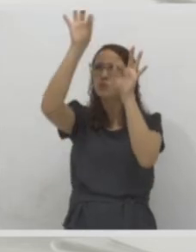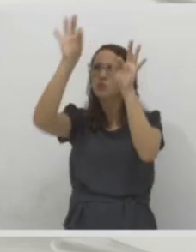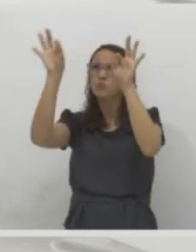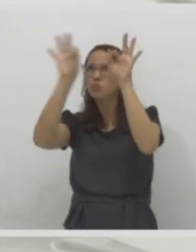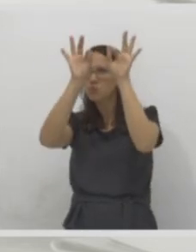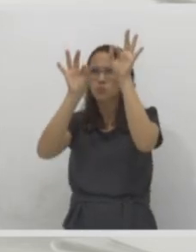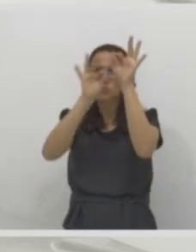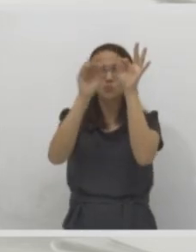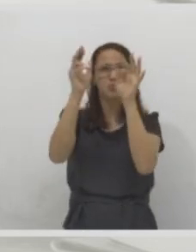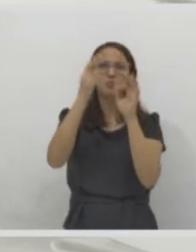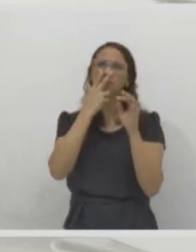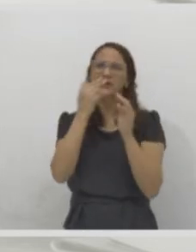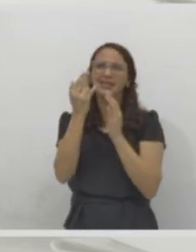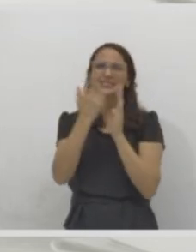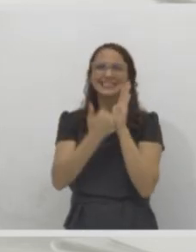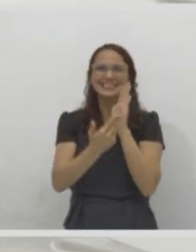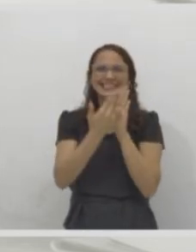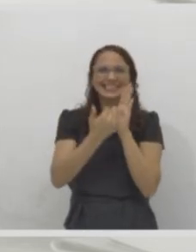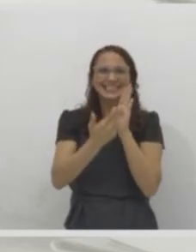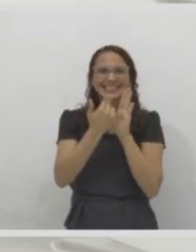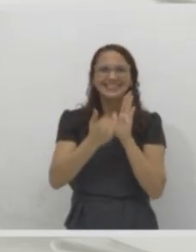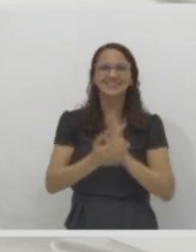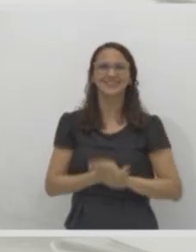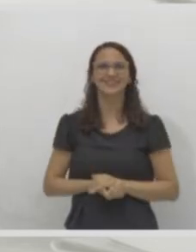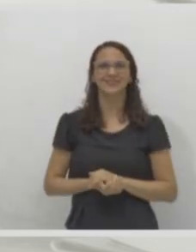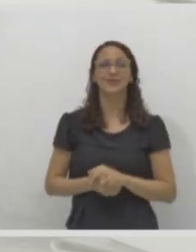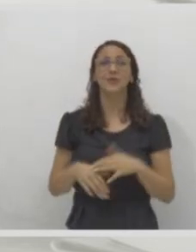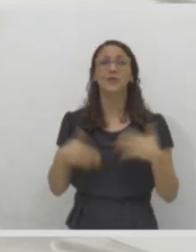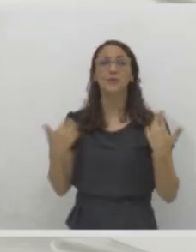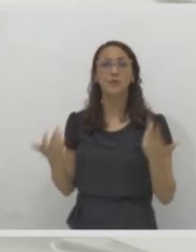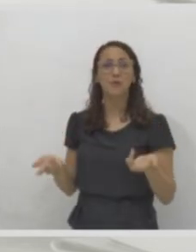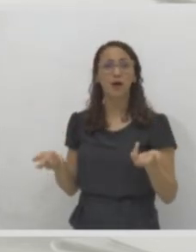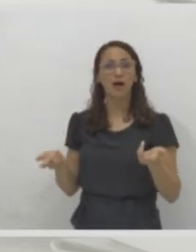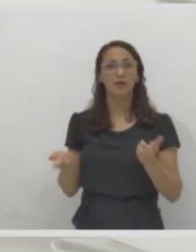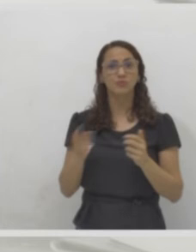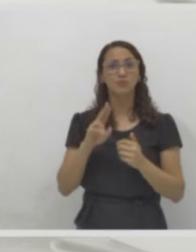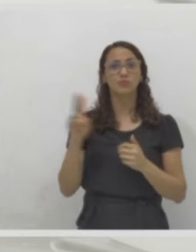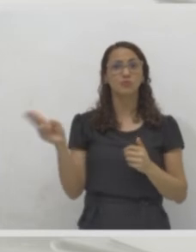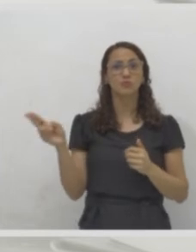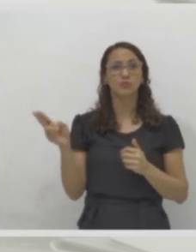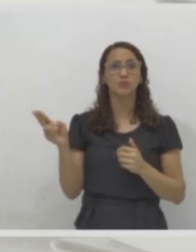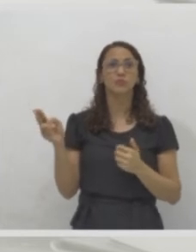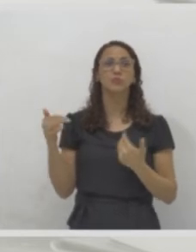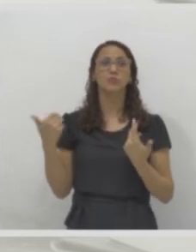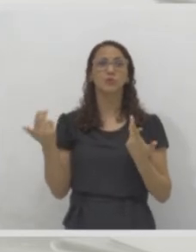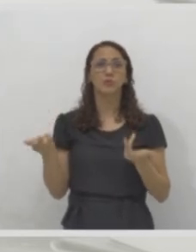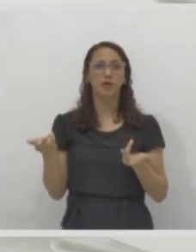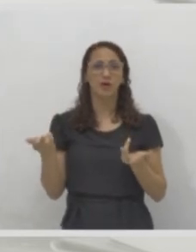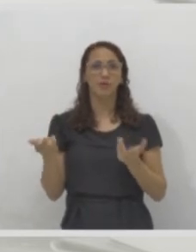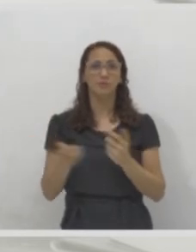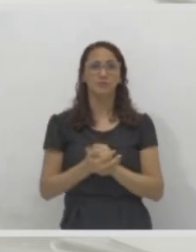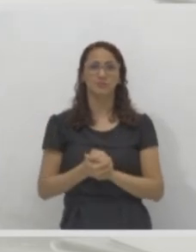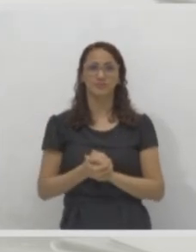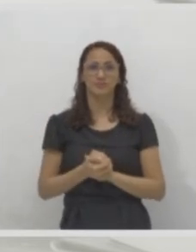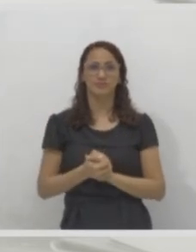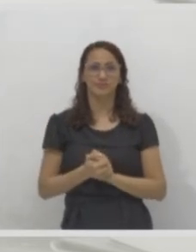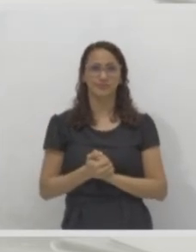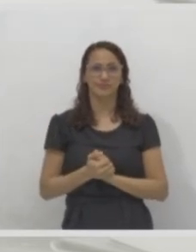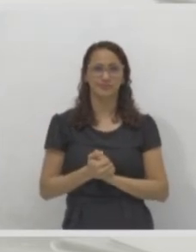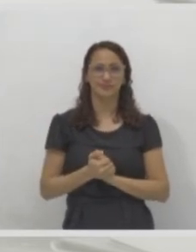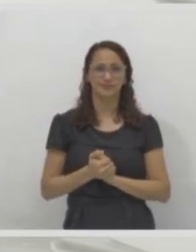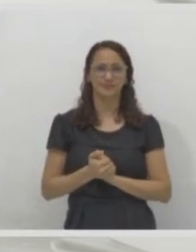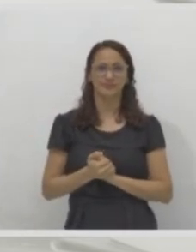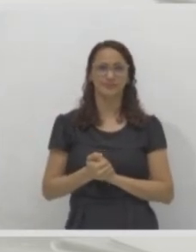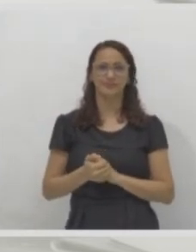Então, vamos lá. Onde estará aí o nome das constelações?